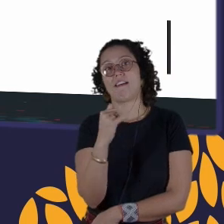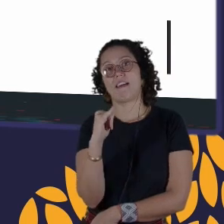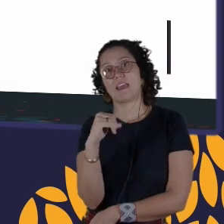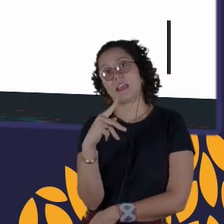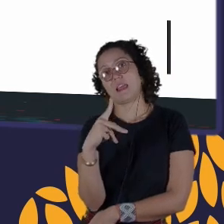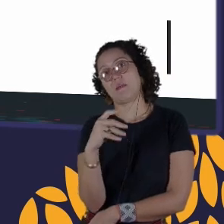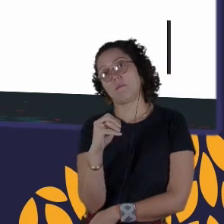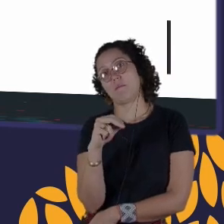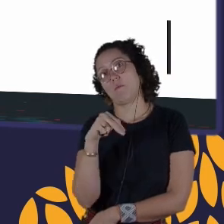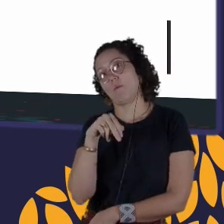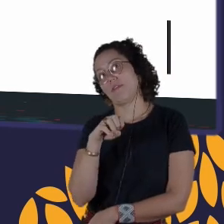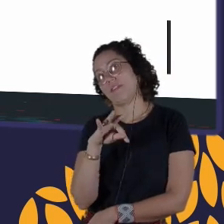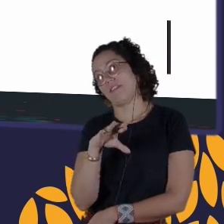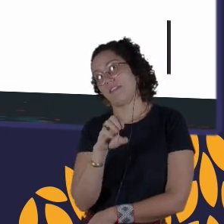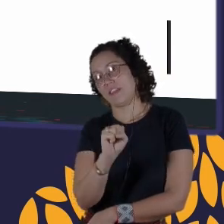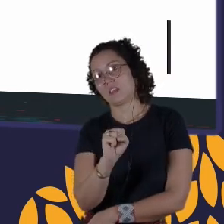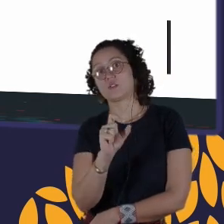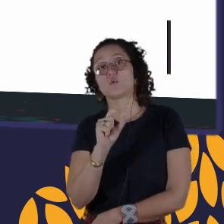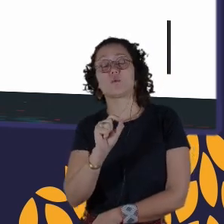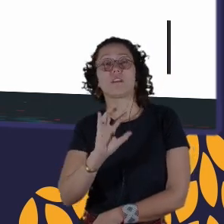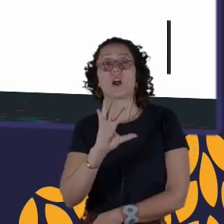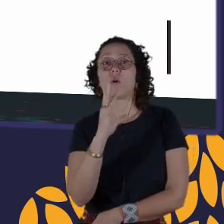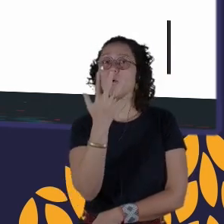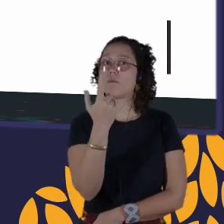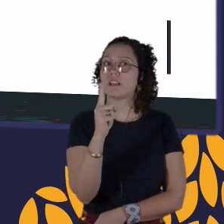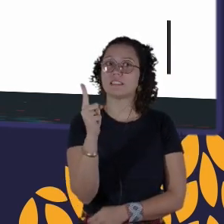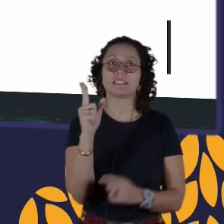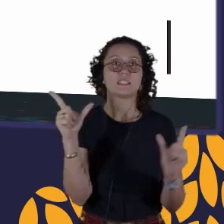Nada. Não vai baixar.